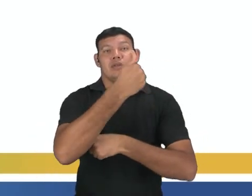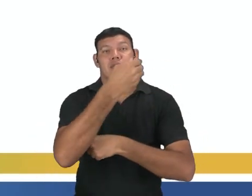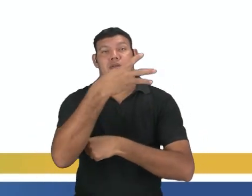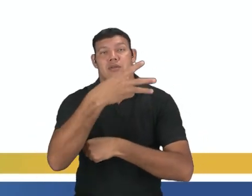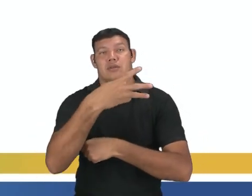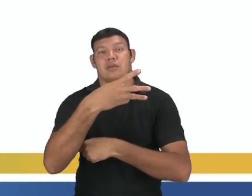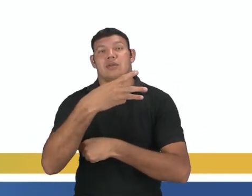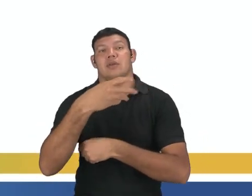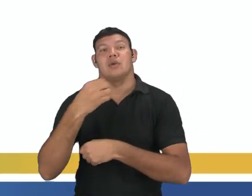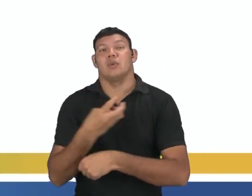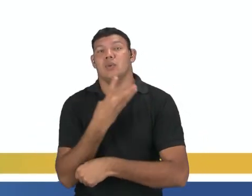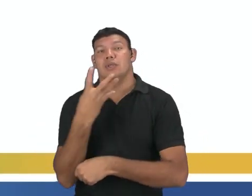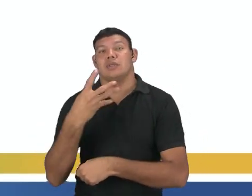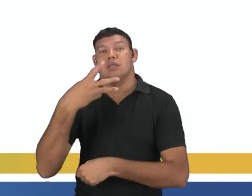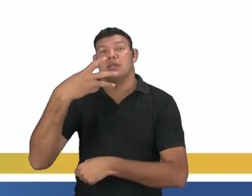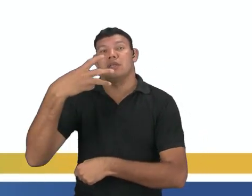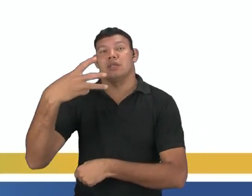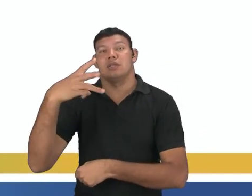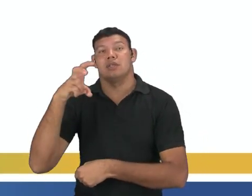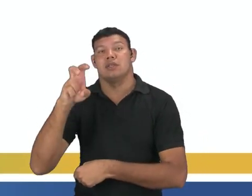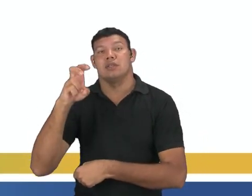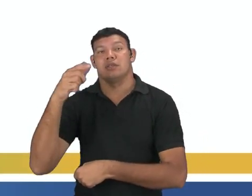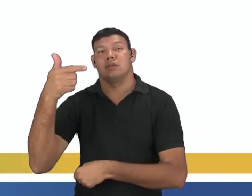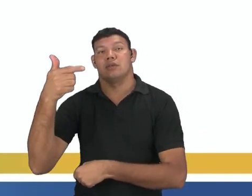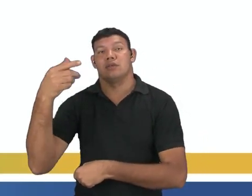35.237. 2012,